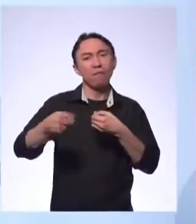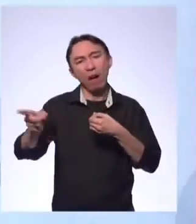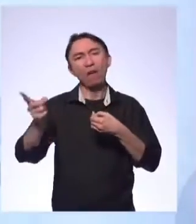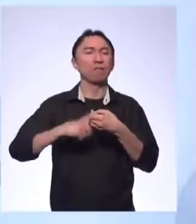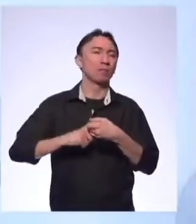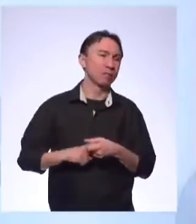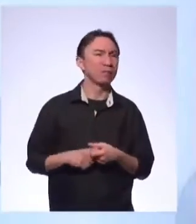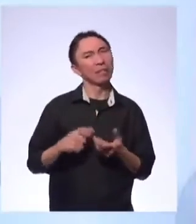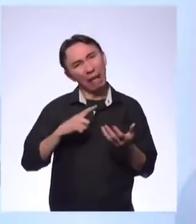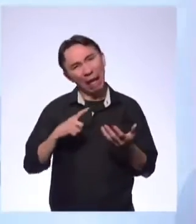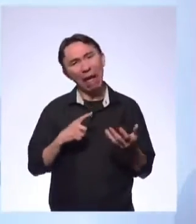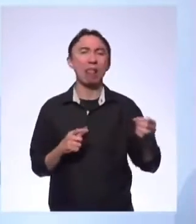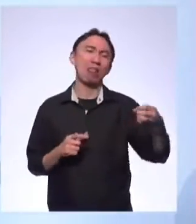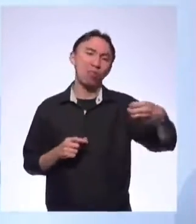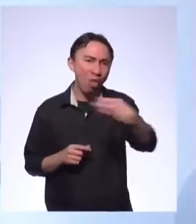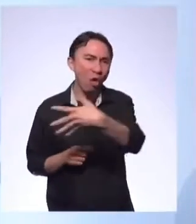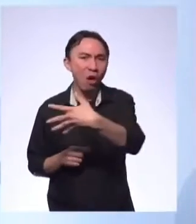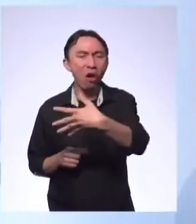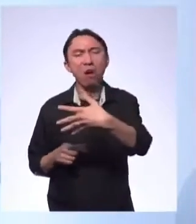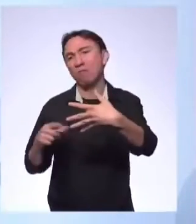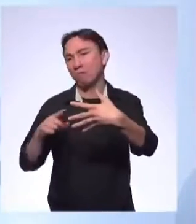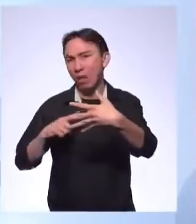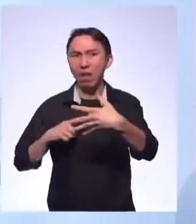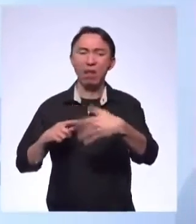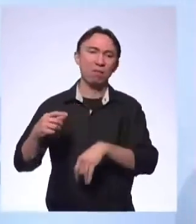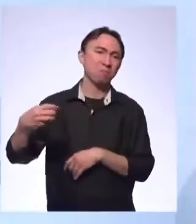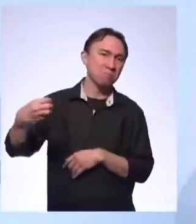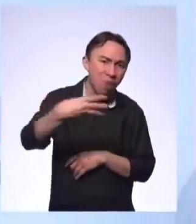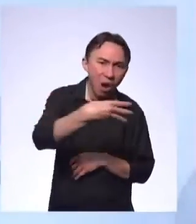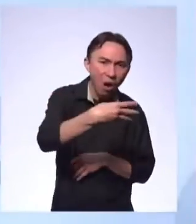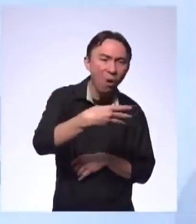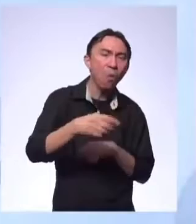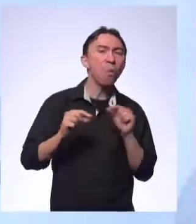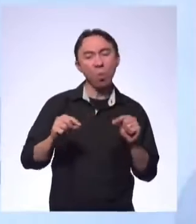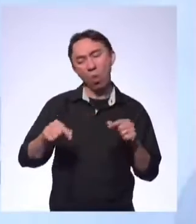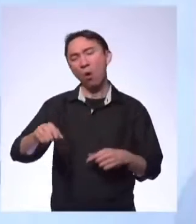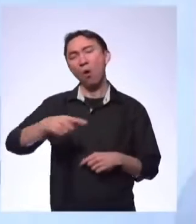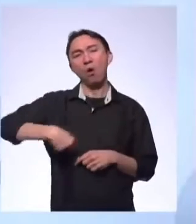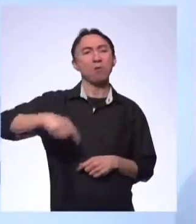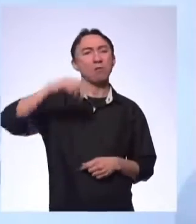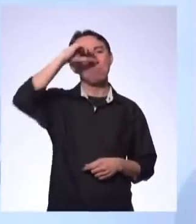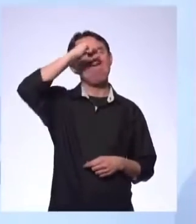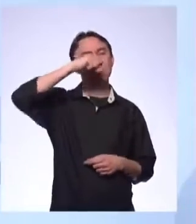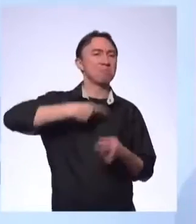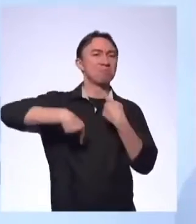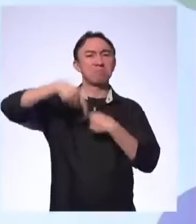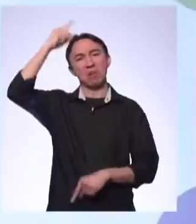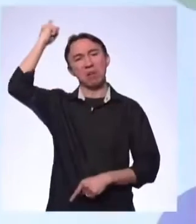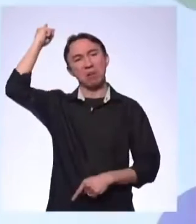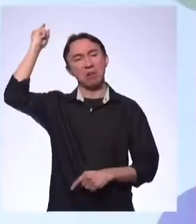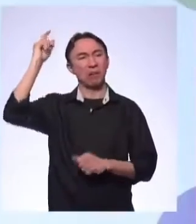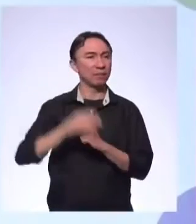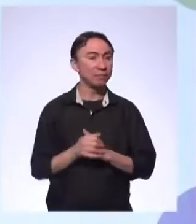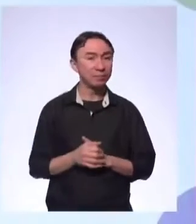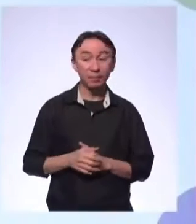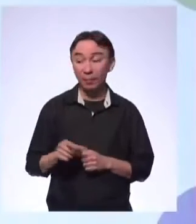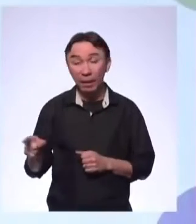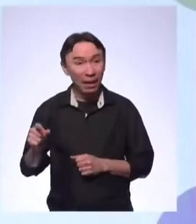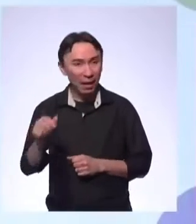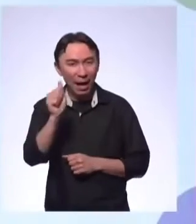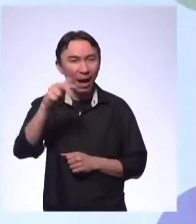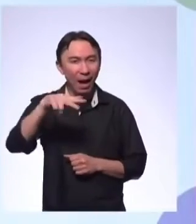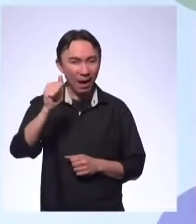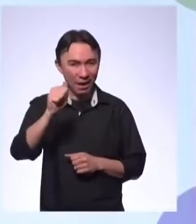grande novidade tem uma grande coisa legal que a gente está ganhando sim entendeu Ituana Bela você é o centro de mídias